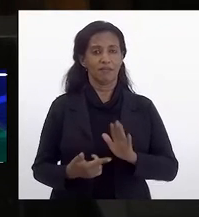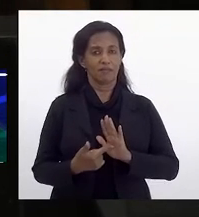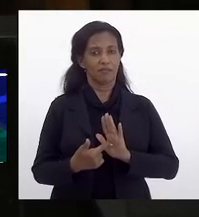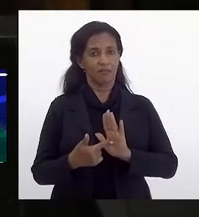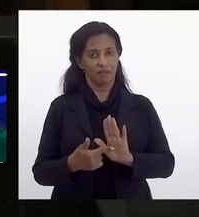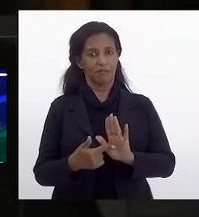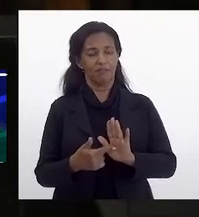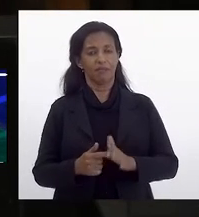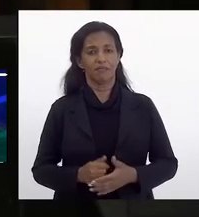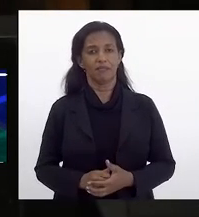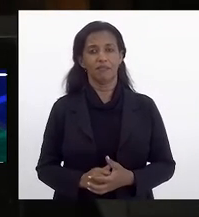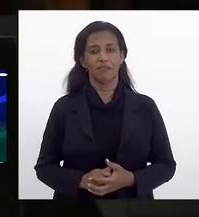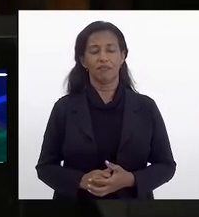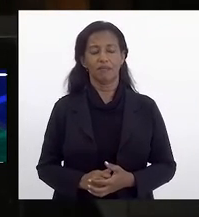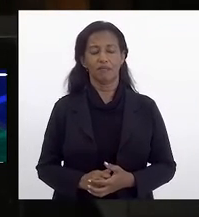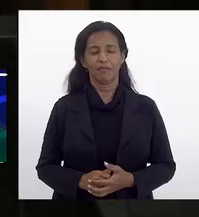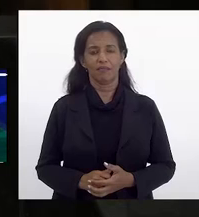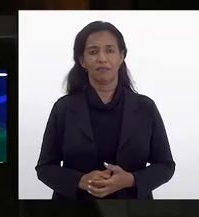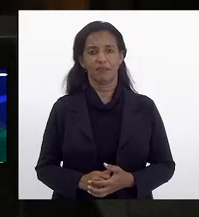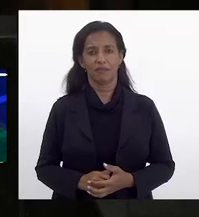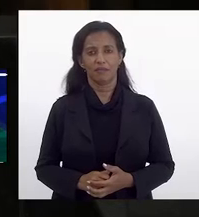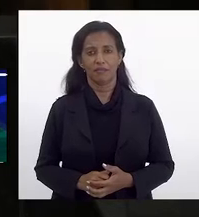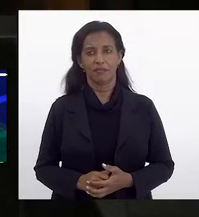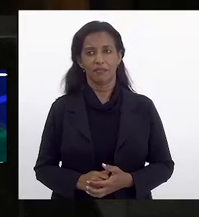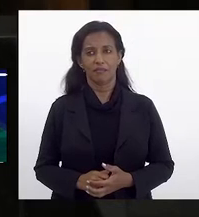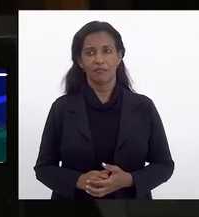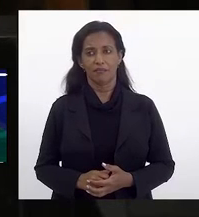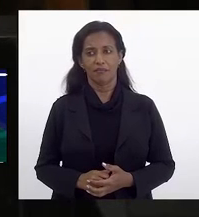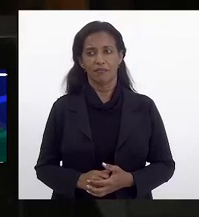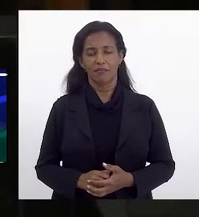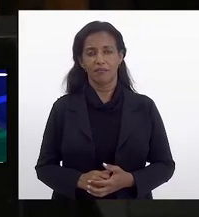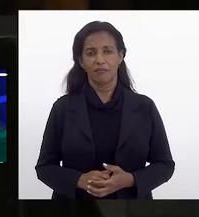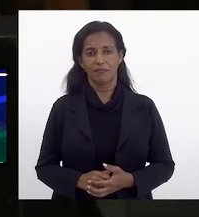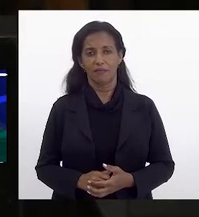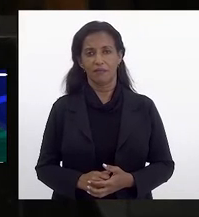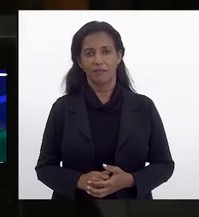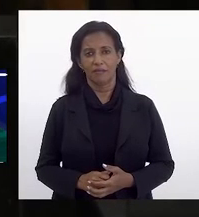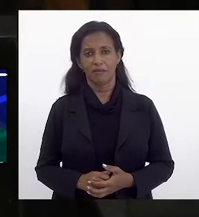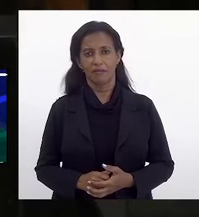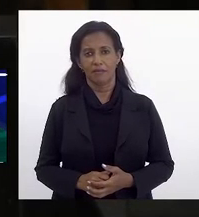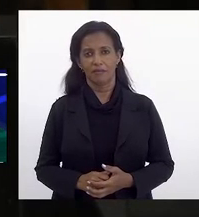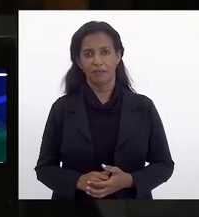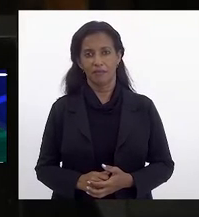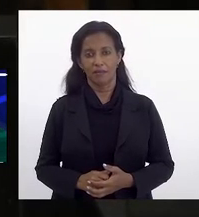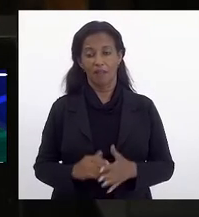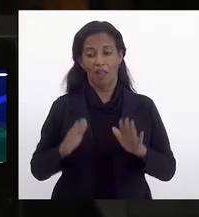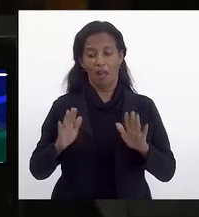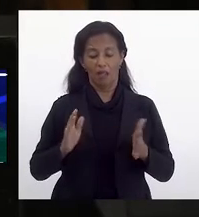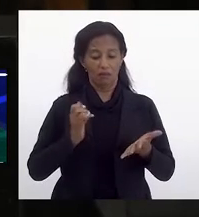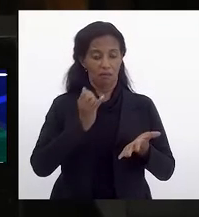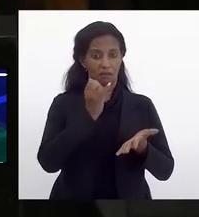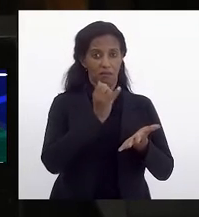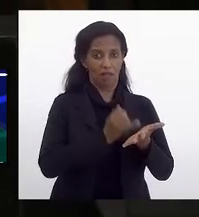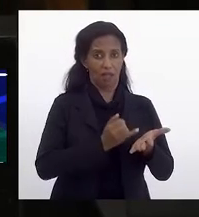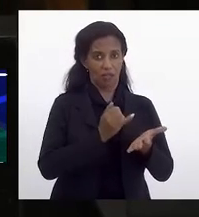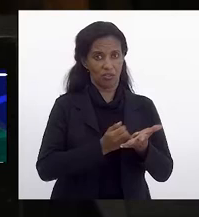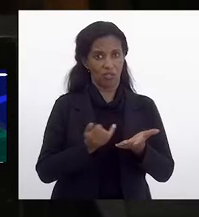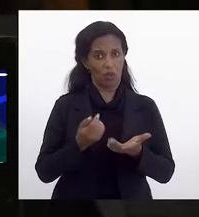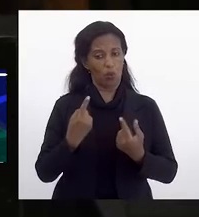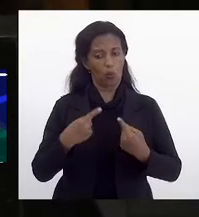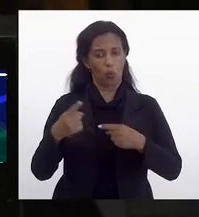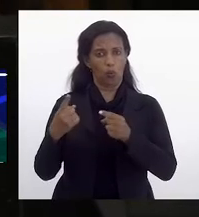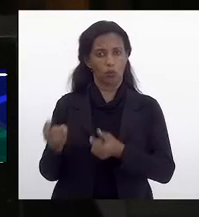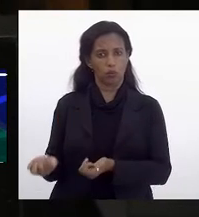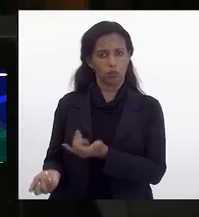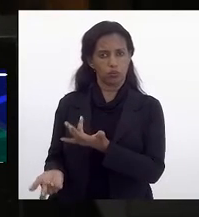apresentá-la, visto que a taxa de incêndio